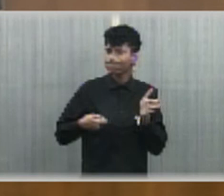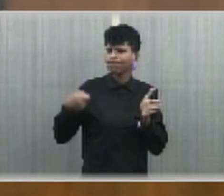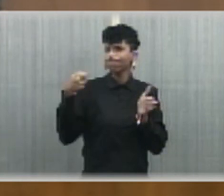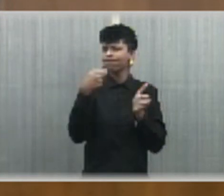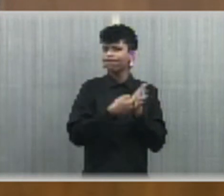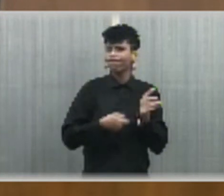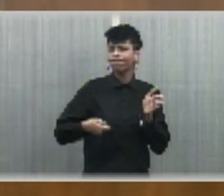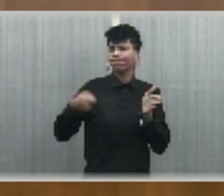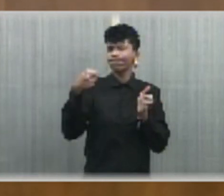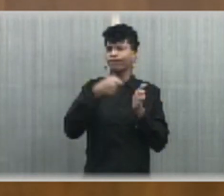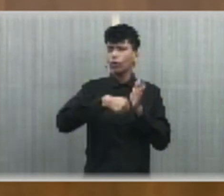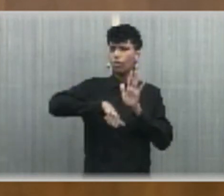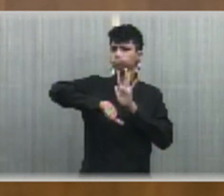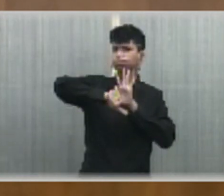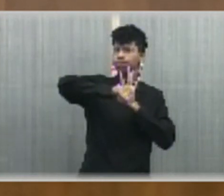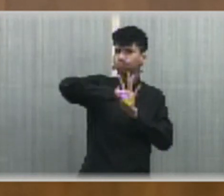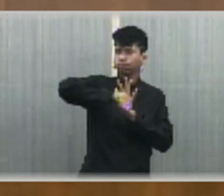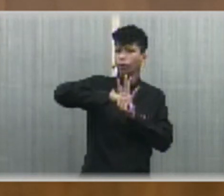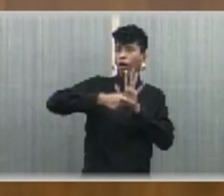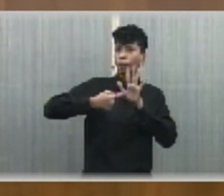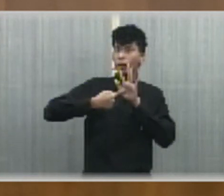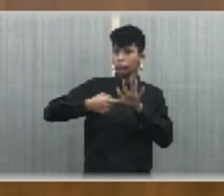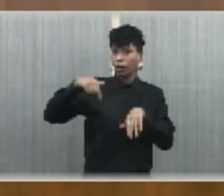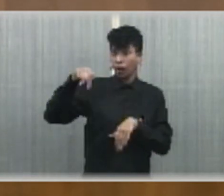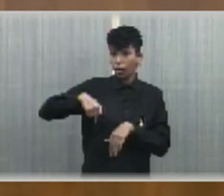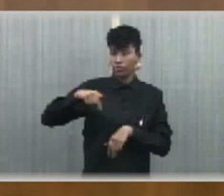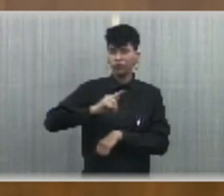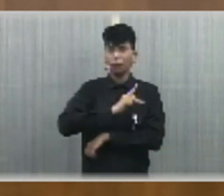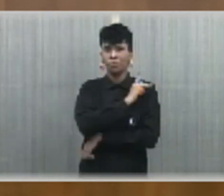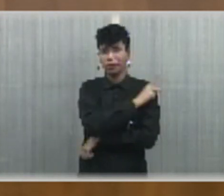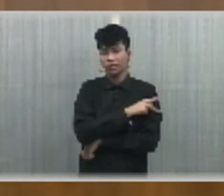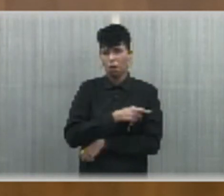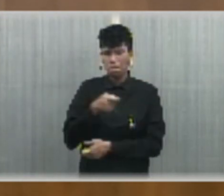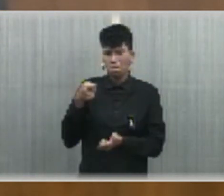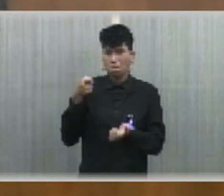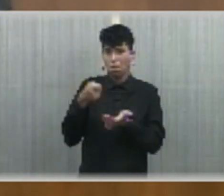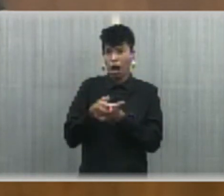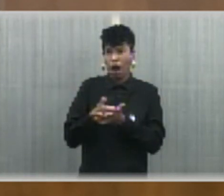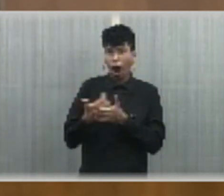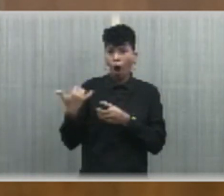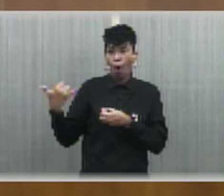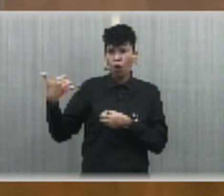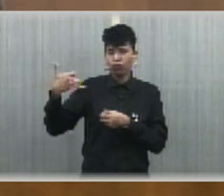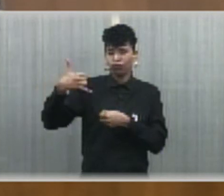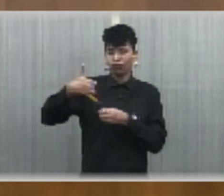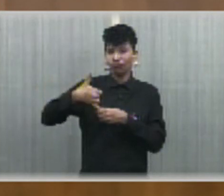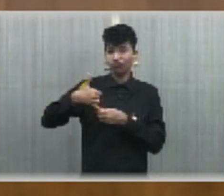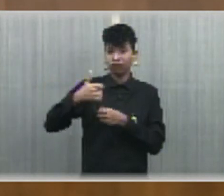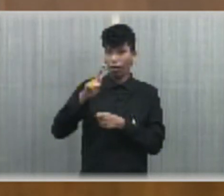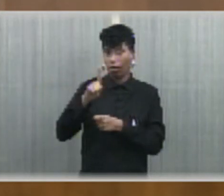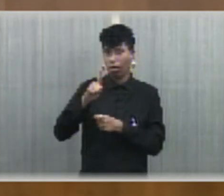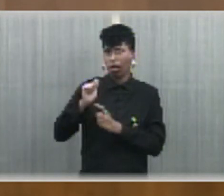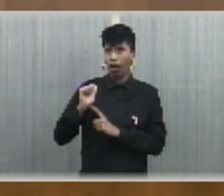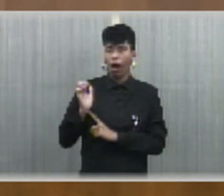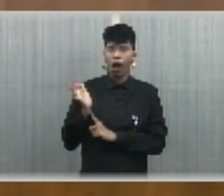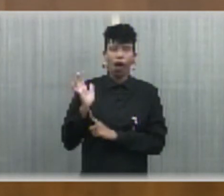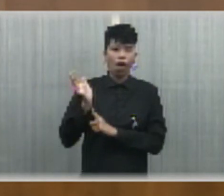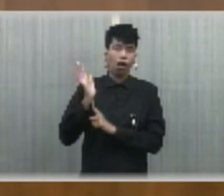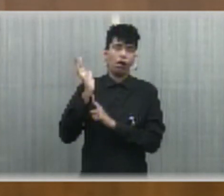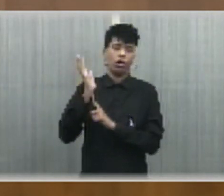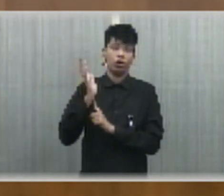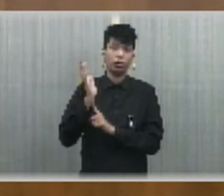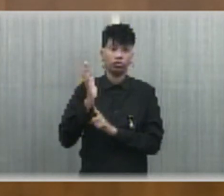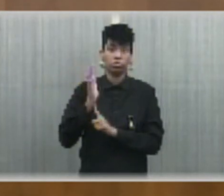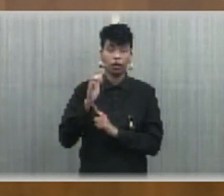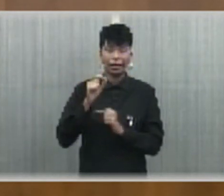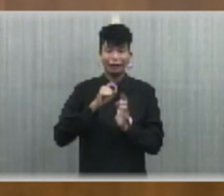denunciamos, mostramos que o Piauí pagava a gasolina mais cara do Brasil, que a alíquota do ICMS da gasolina